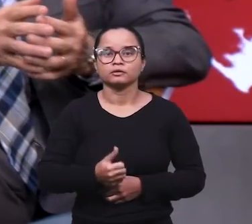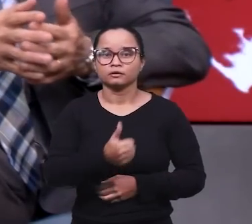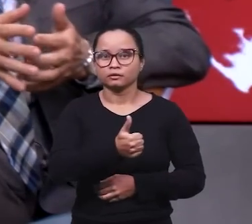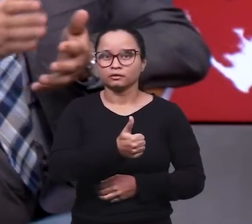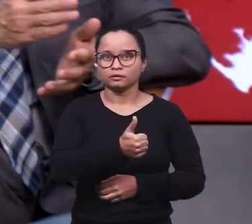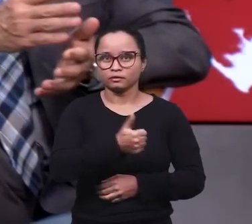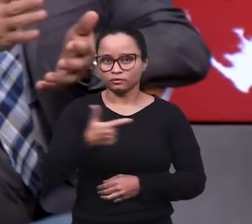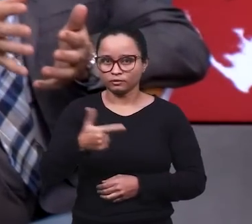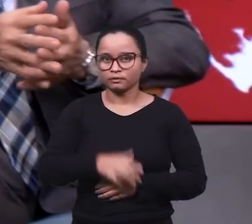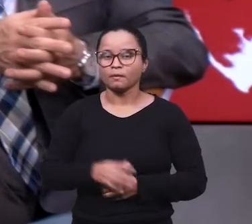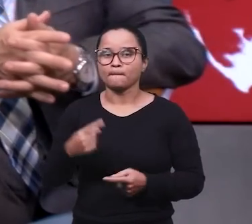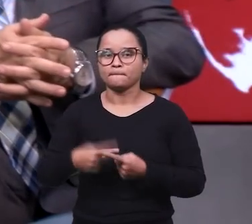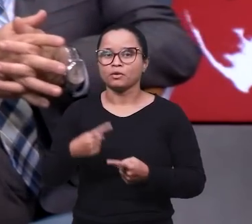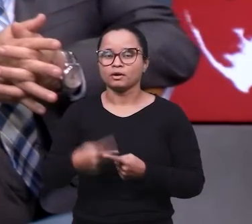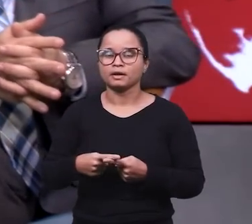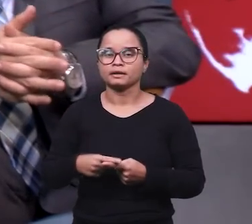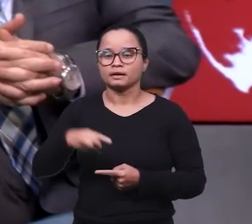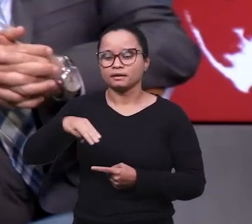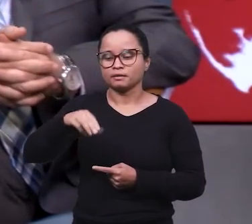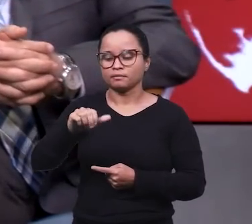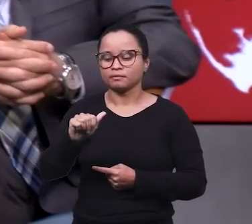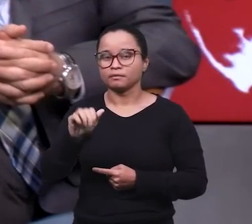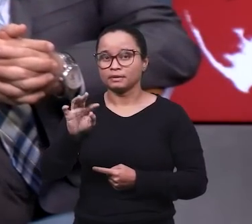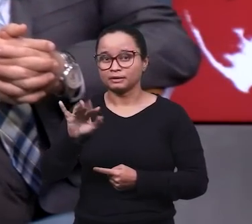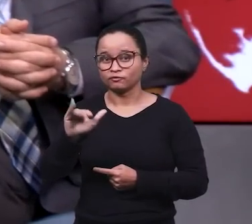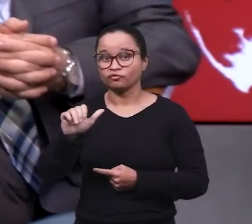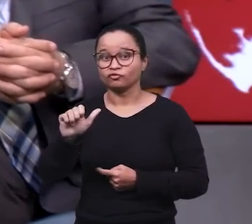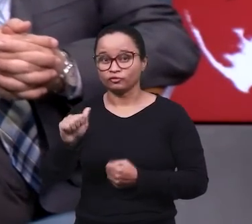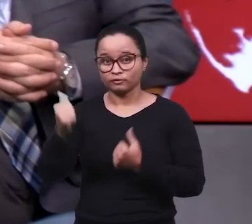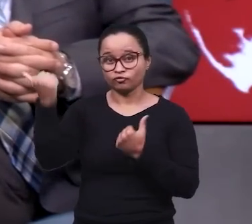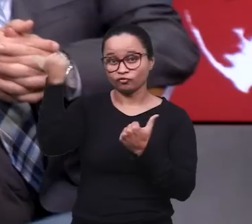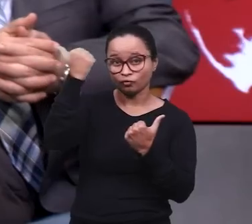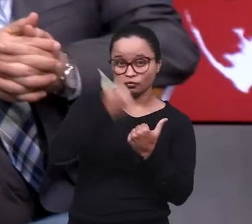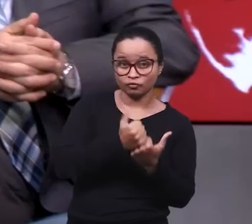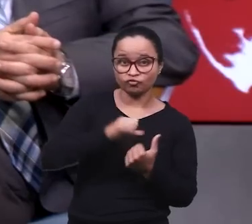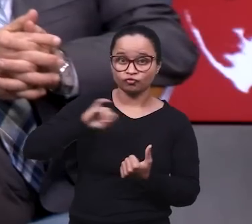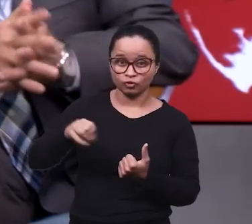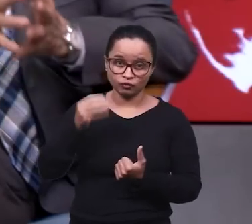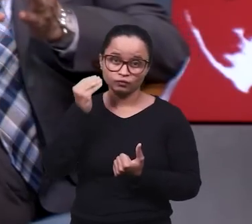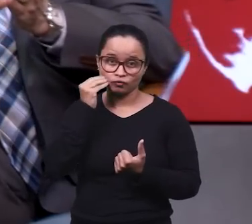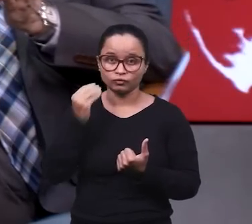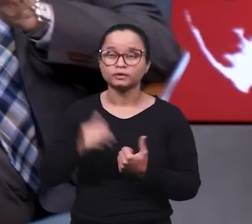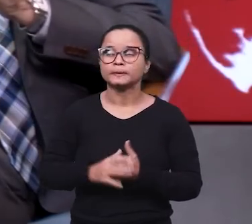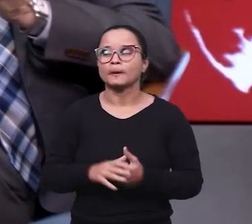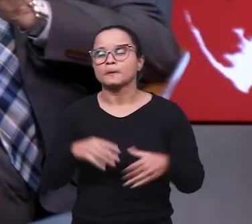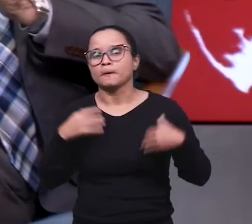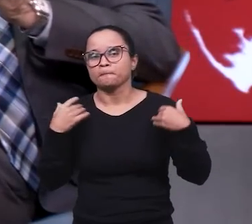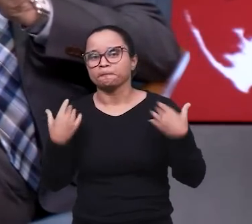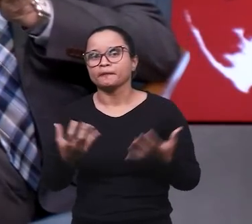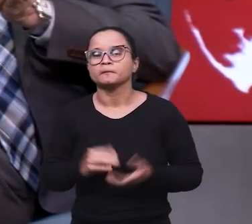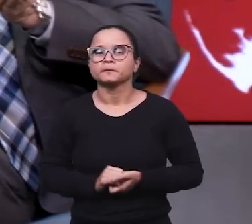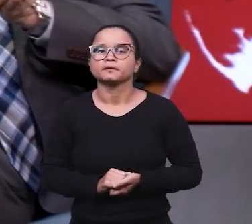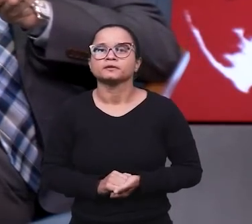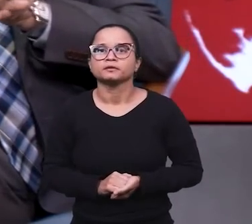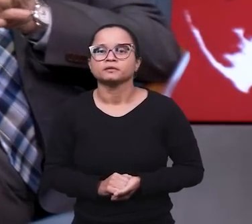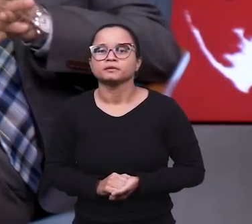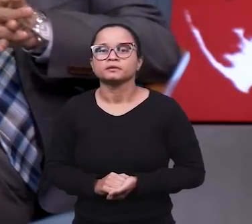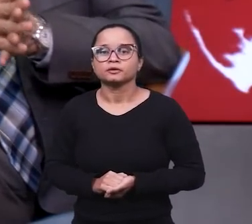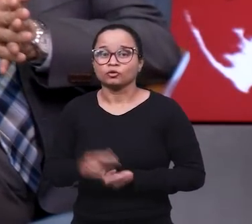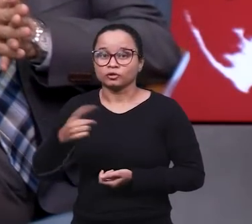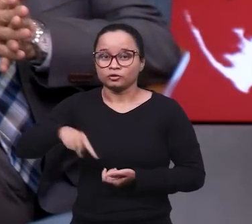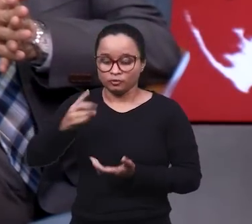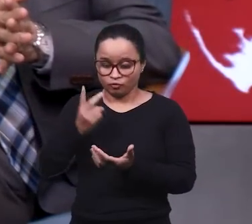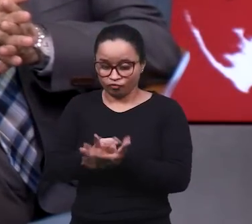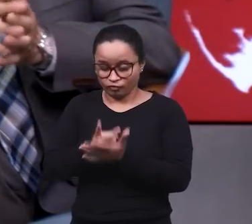eram 12 porque Matias já tinha substituído Judas Iscariotes. Quanto a nós, perseveraremos